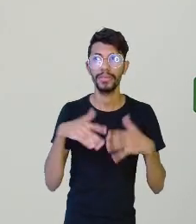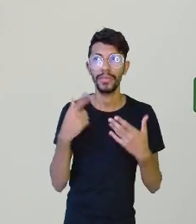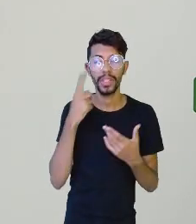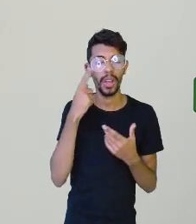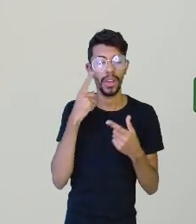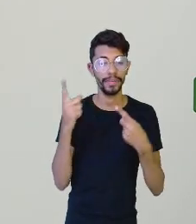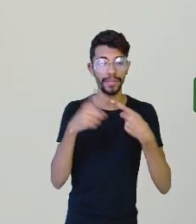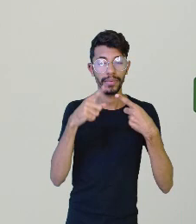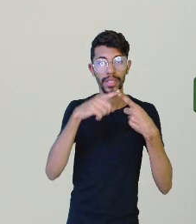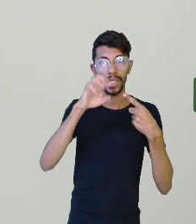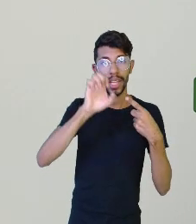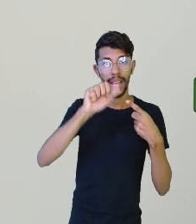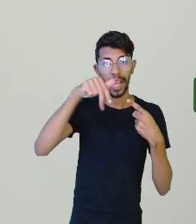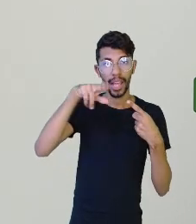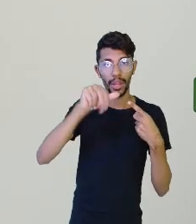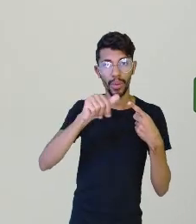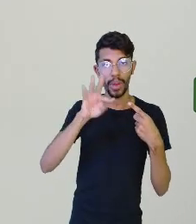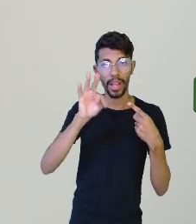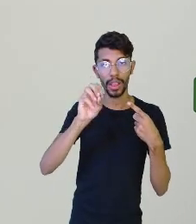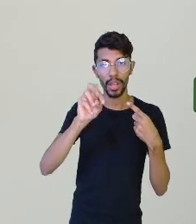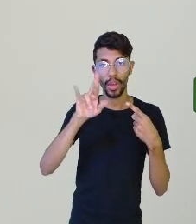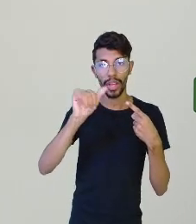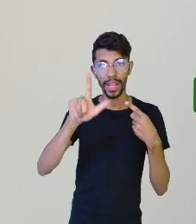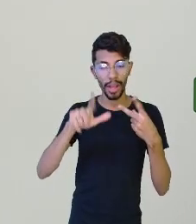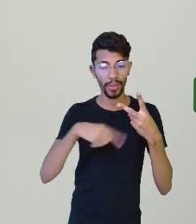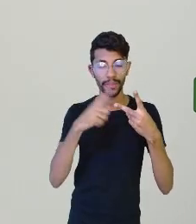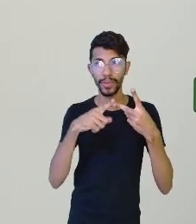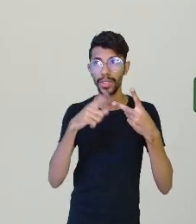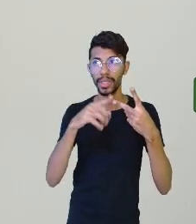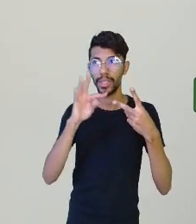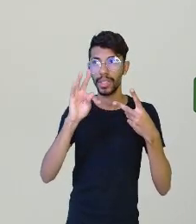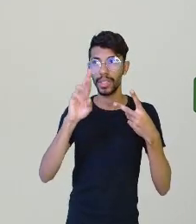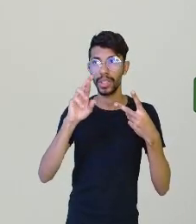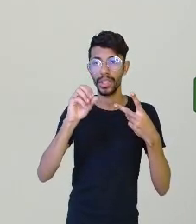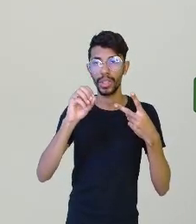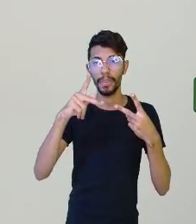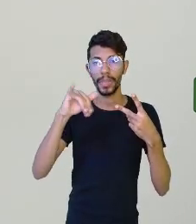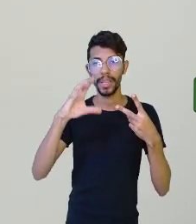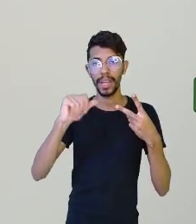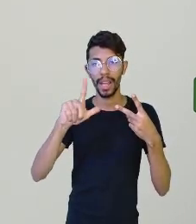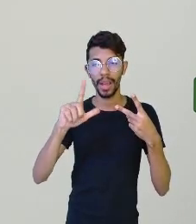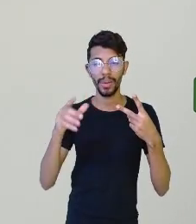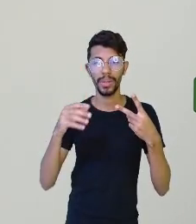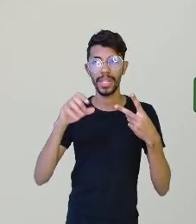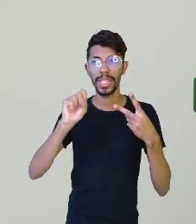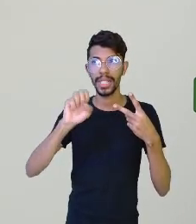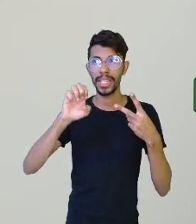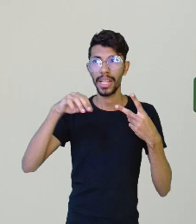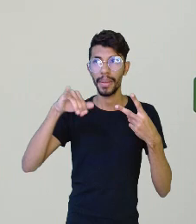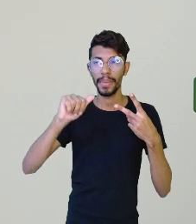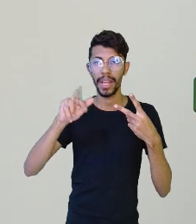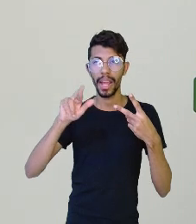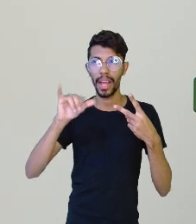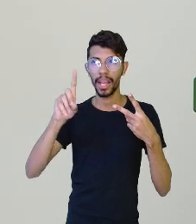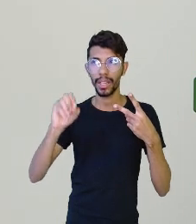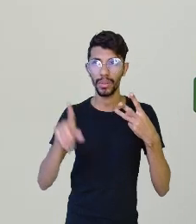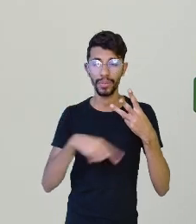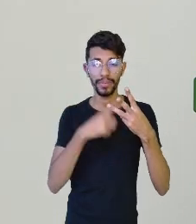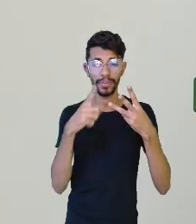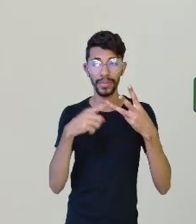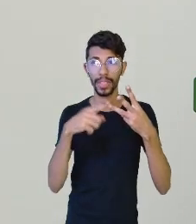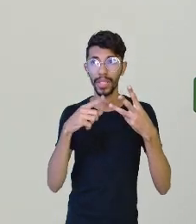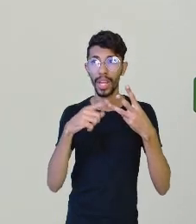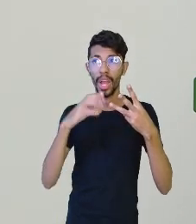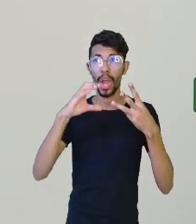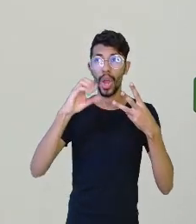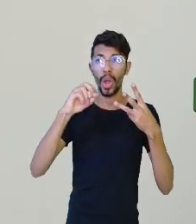o equatorial, o tropical semiárido, o tropical continental e o tropical litorâneo.